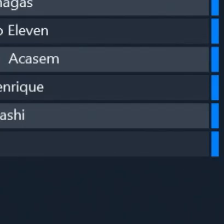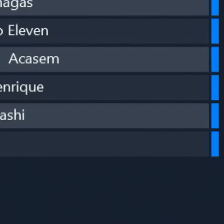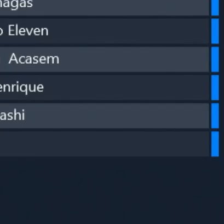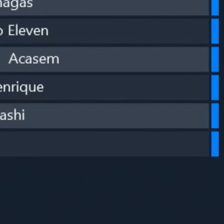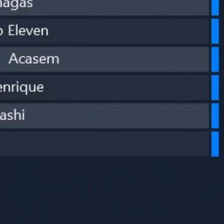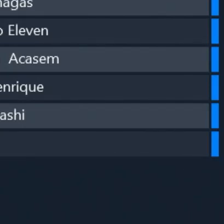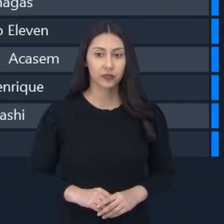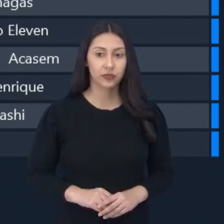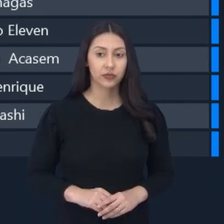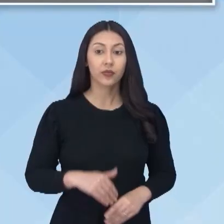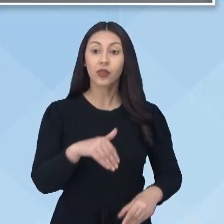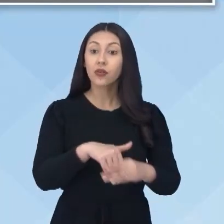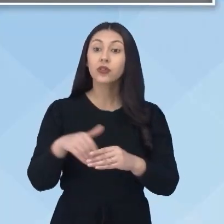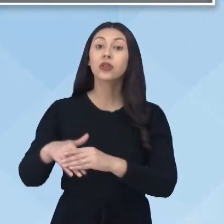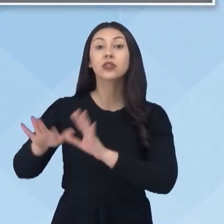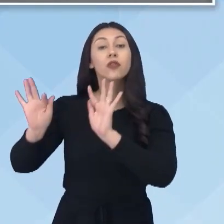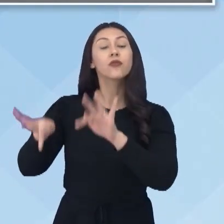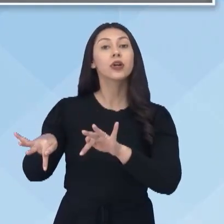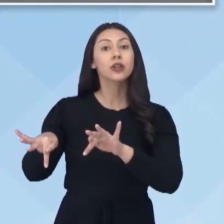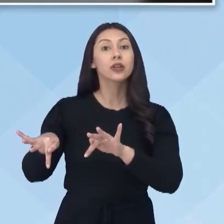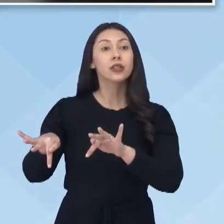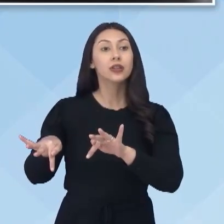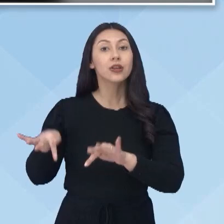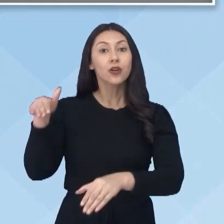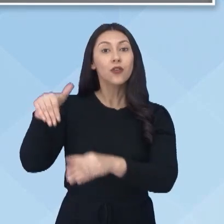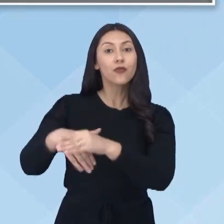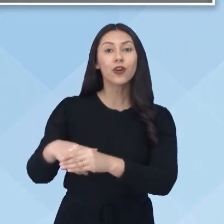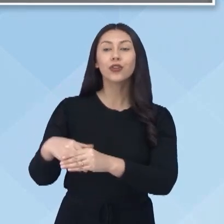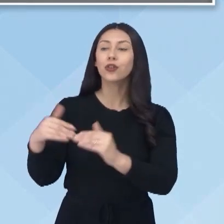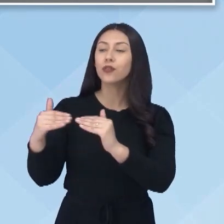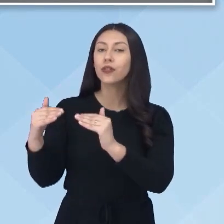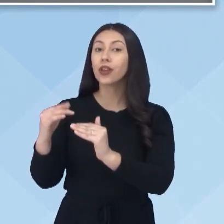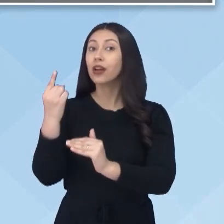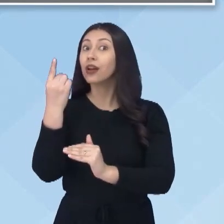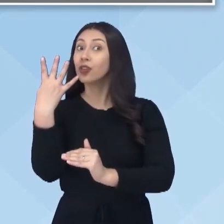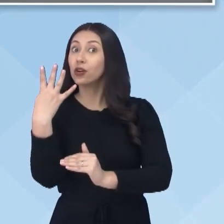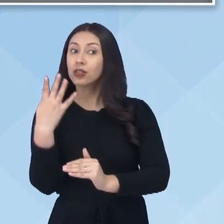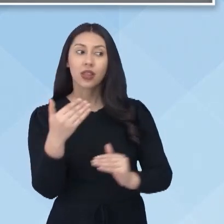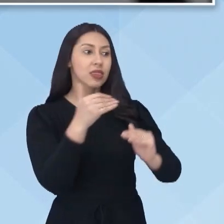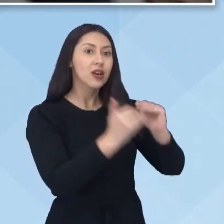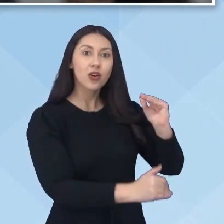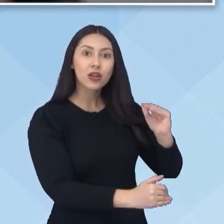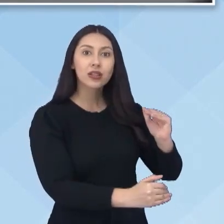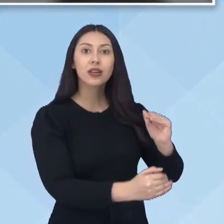Encerrada a votação. 14 votos favoráveis, 7 votos contrários.